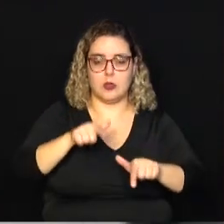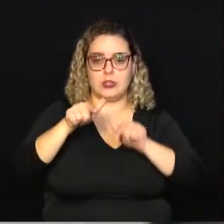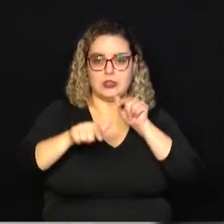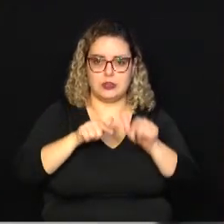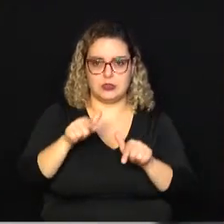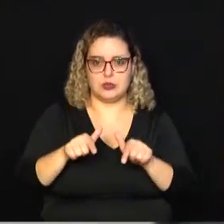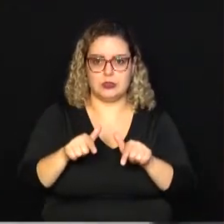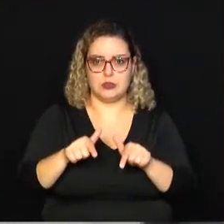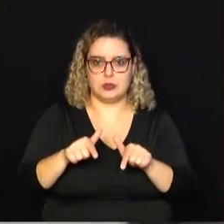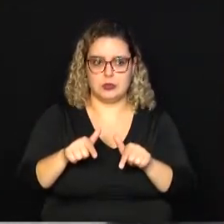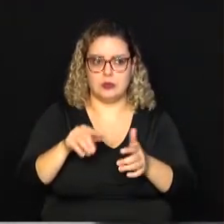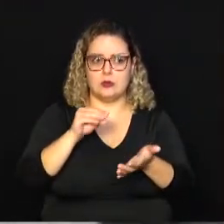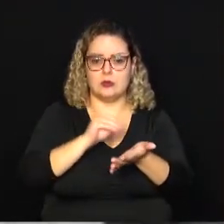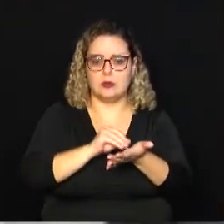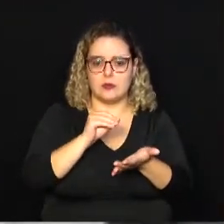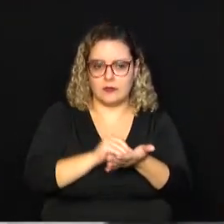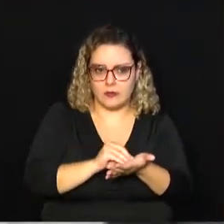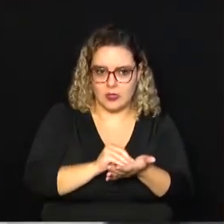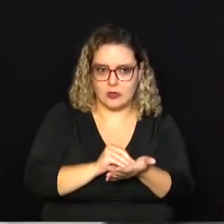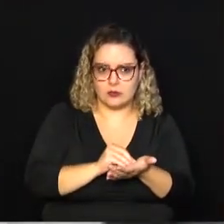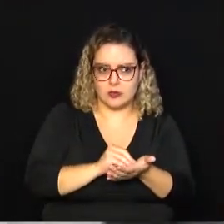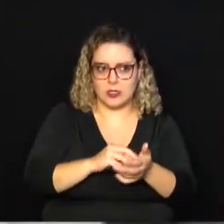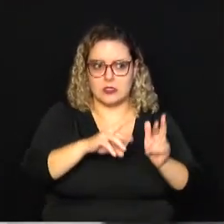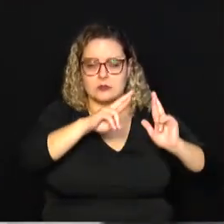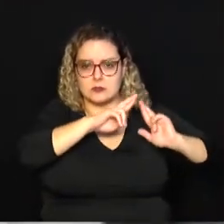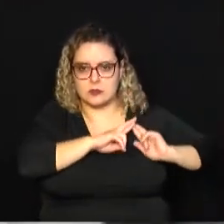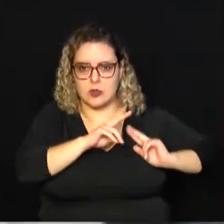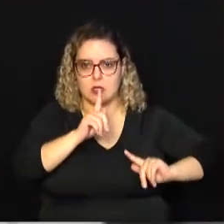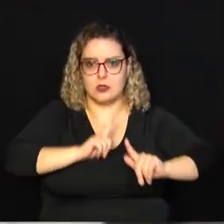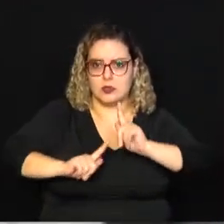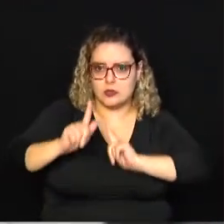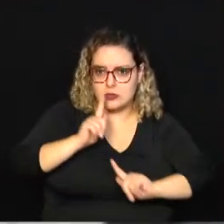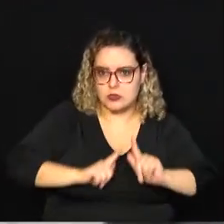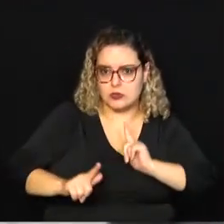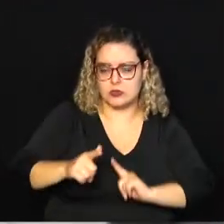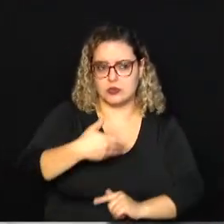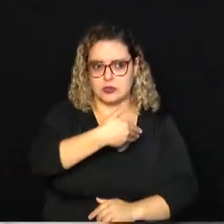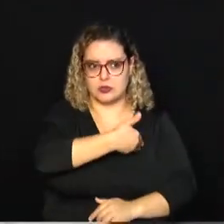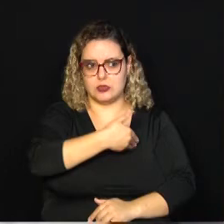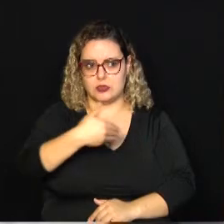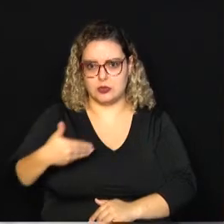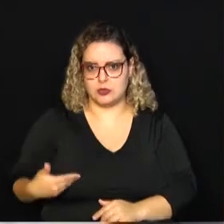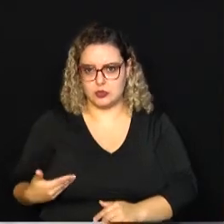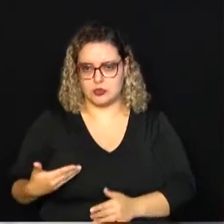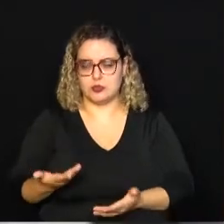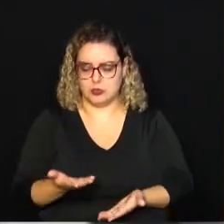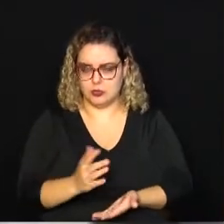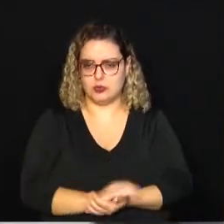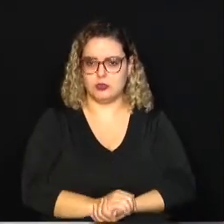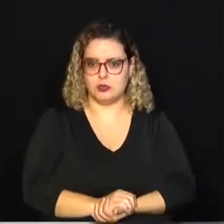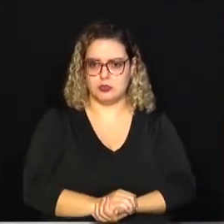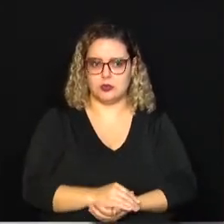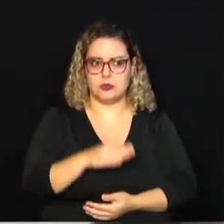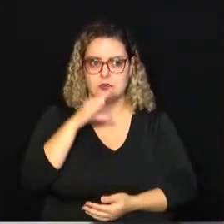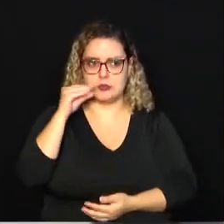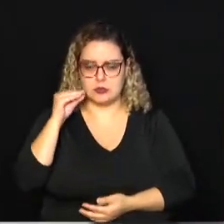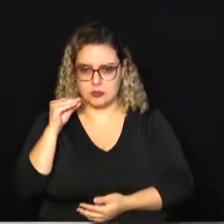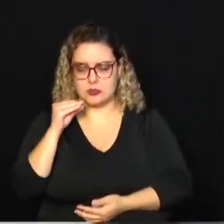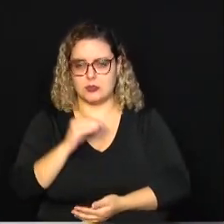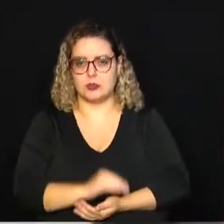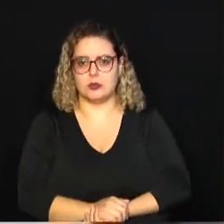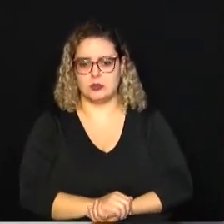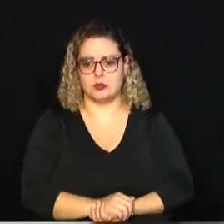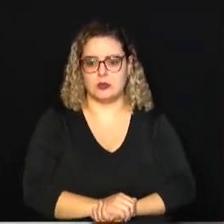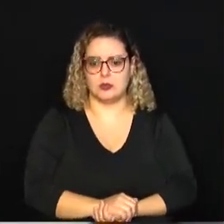não é incoerência da gestão pública? Do ponto de vista que coloca esses funcionários,